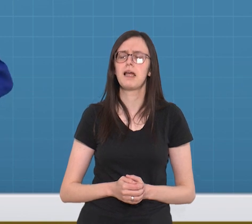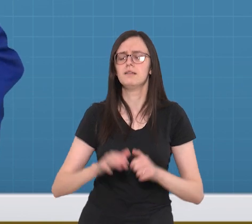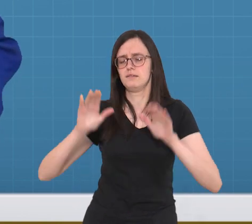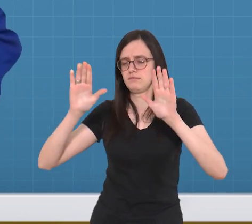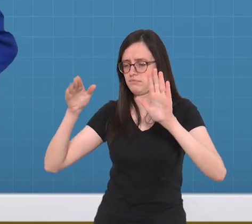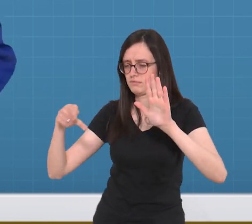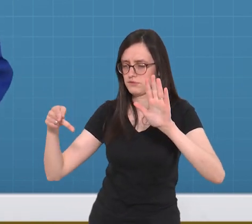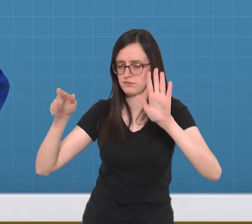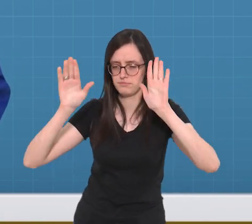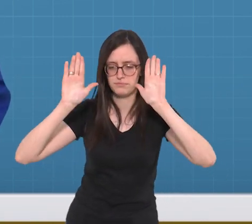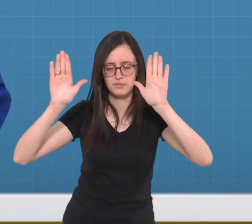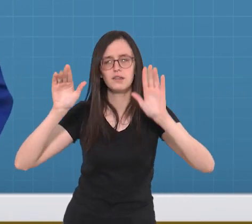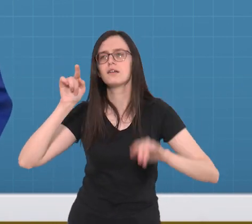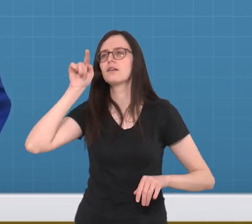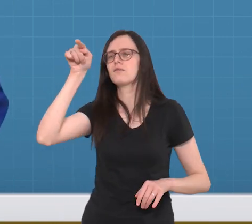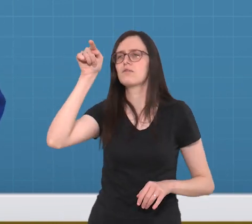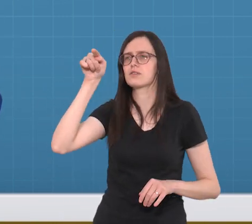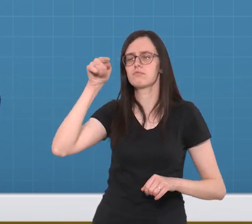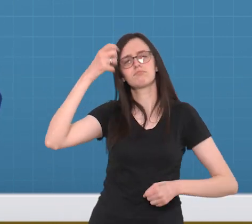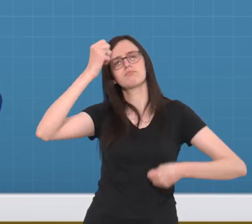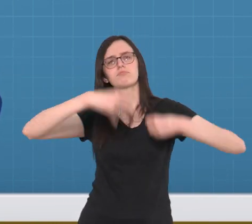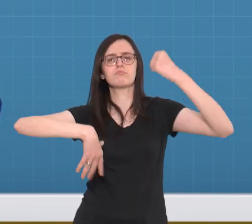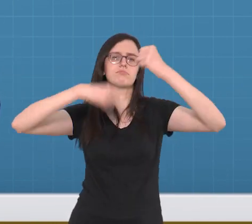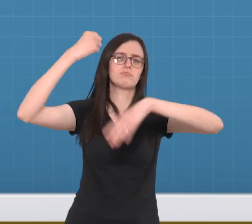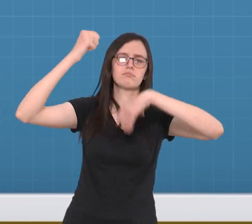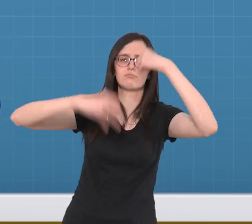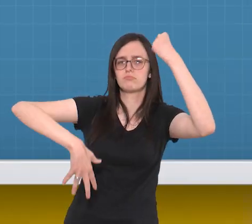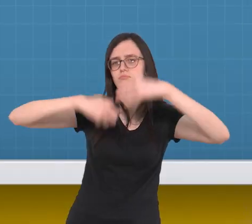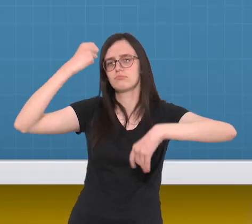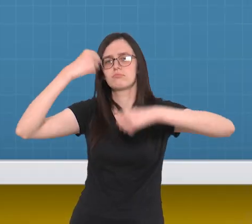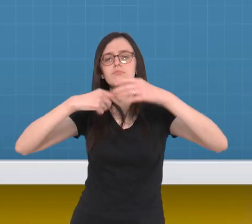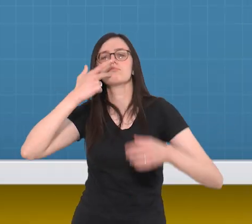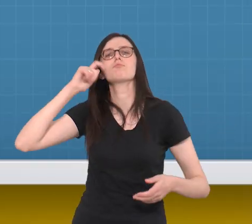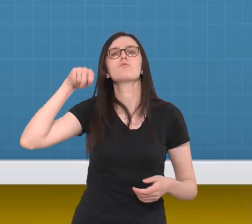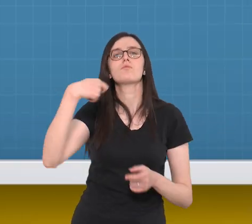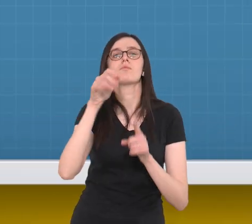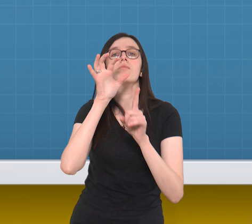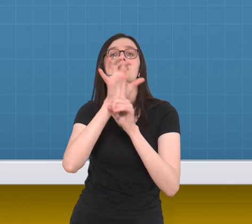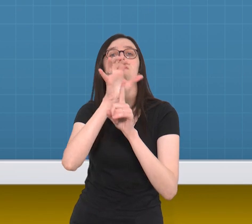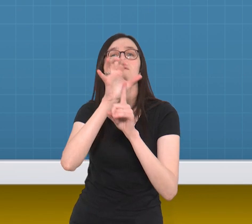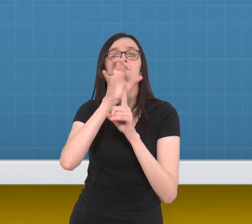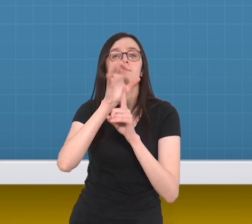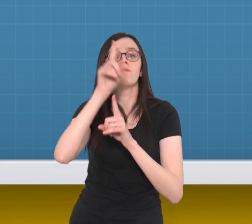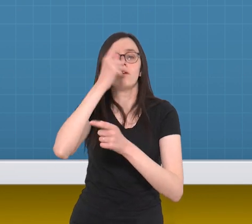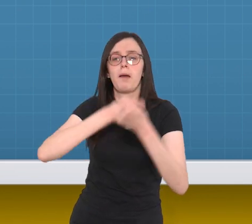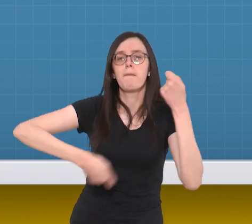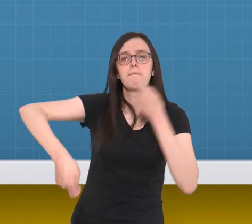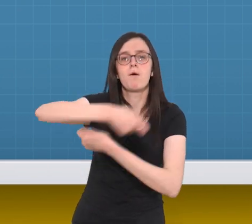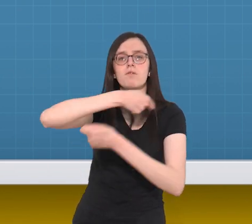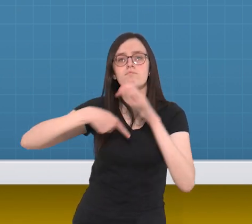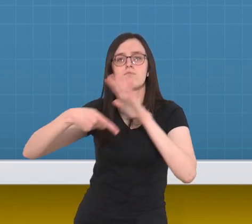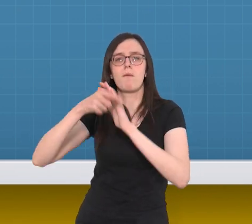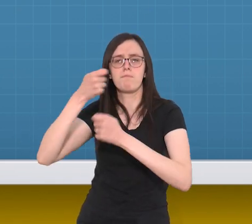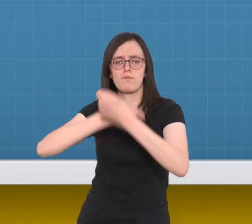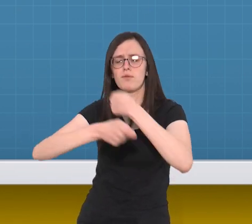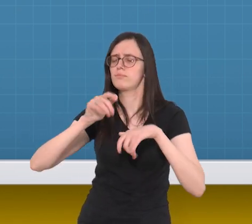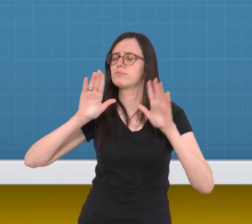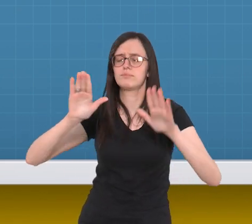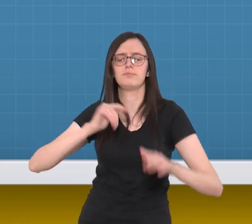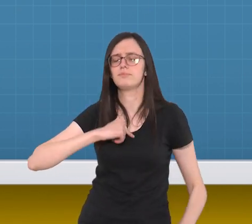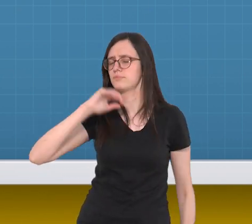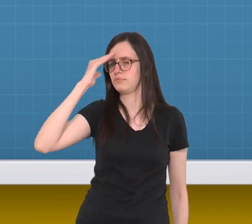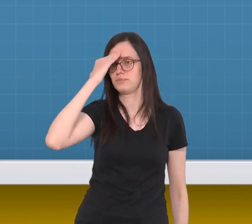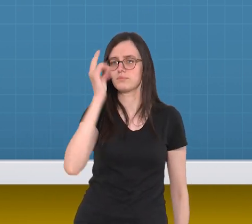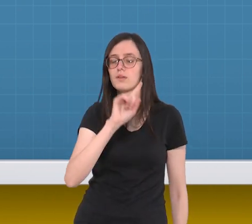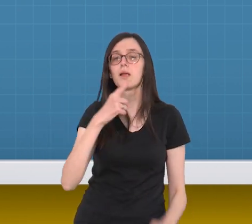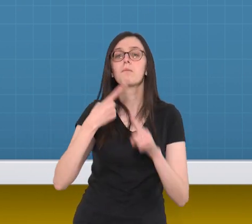Mas professor, você me falou agora há pouco da influência da bolsa na economia, mas eu não entendi muito